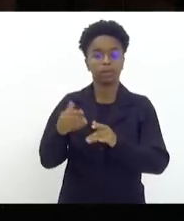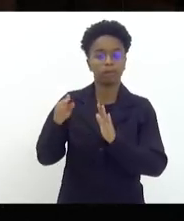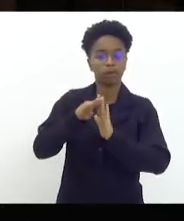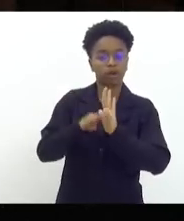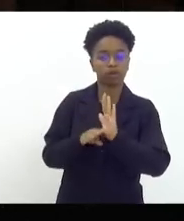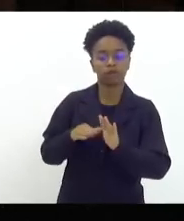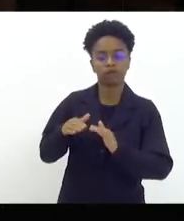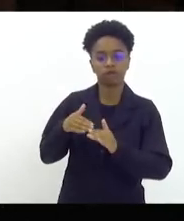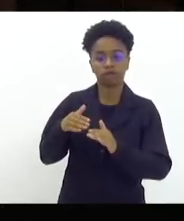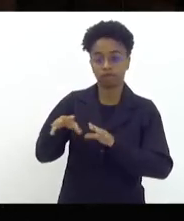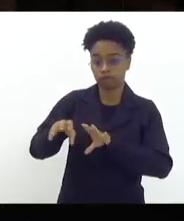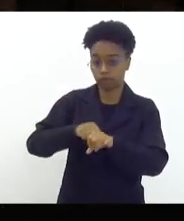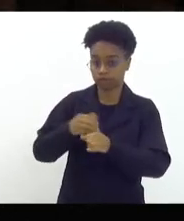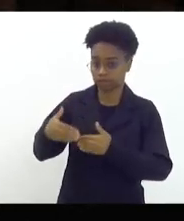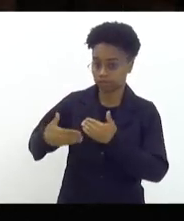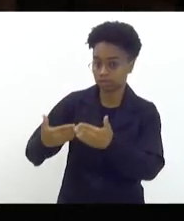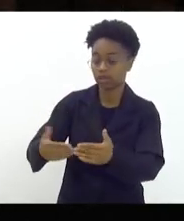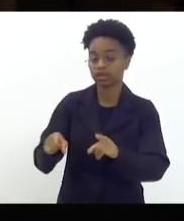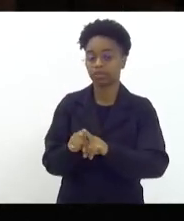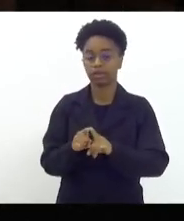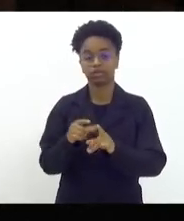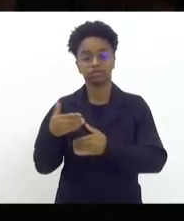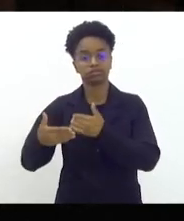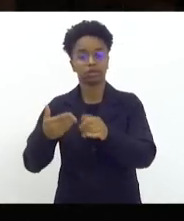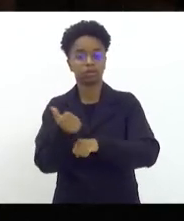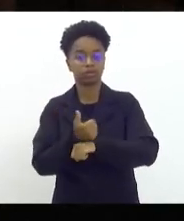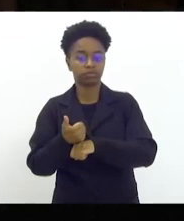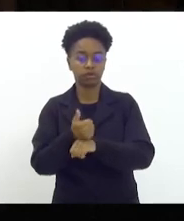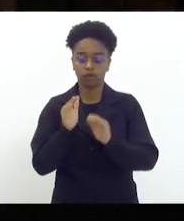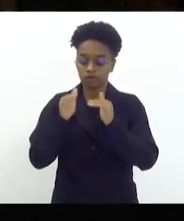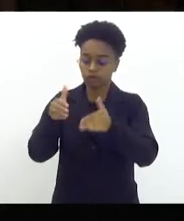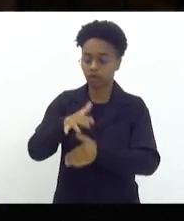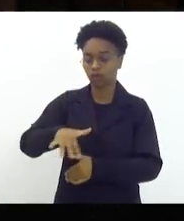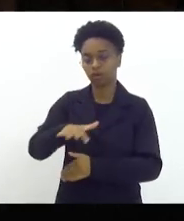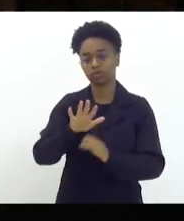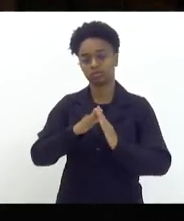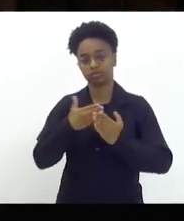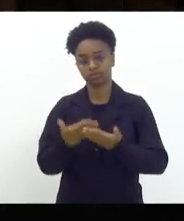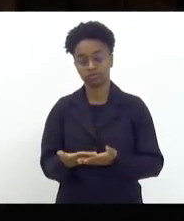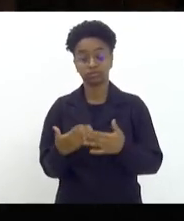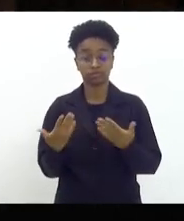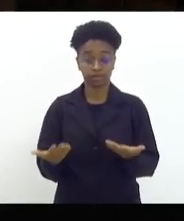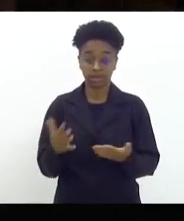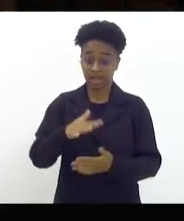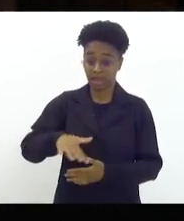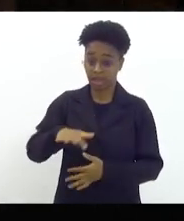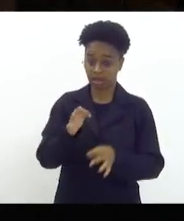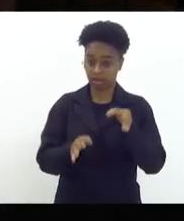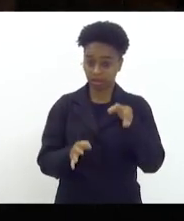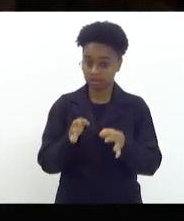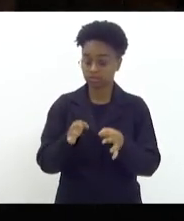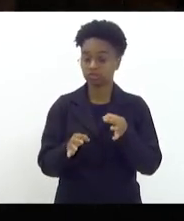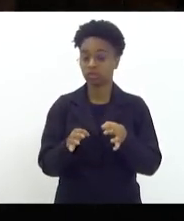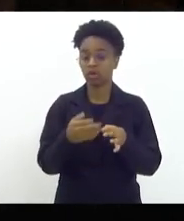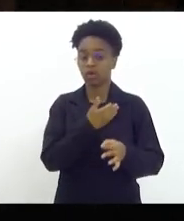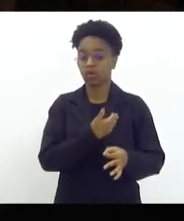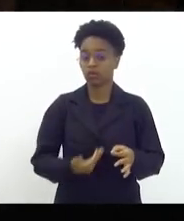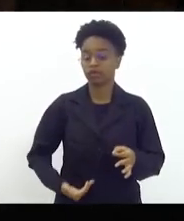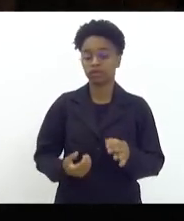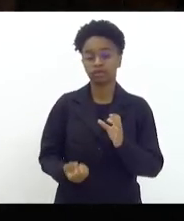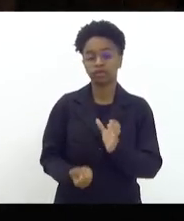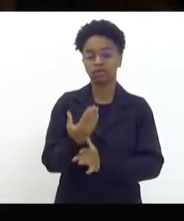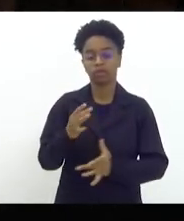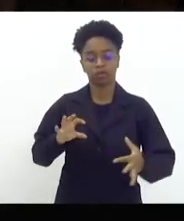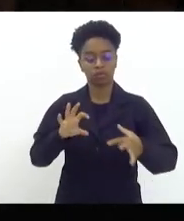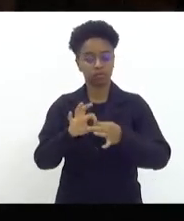e desenvolvimento profissional voltada à proteção do ambiente escolar então no âmbito judiciário o governo estabeleceu uma